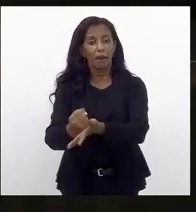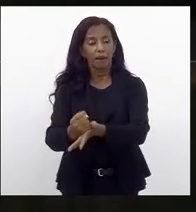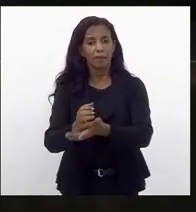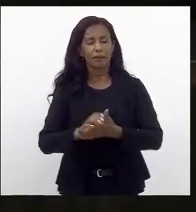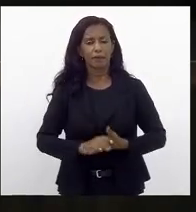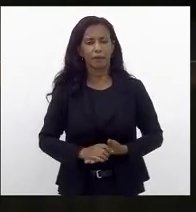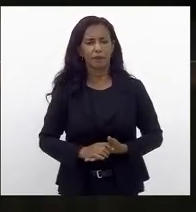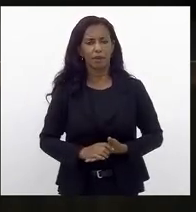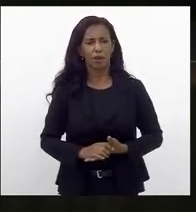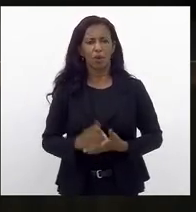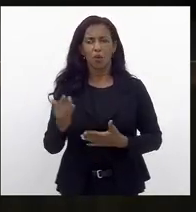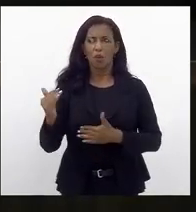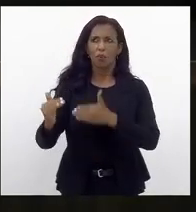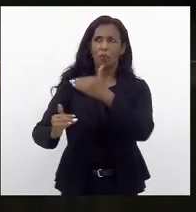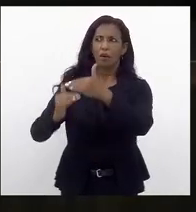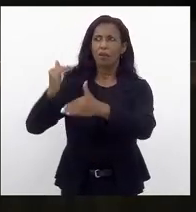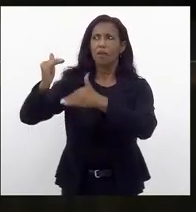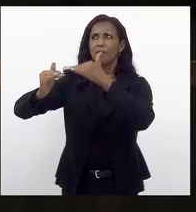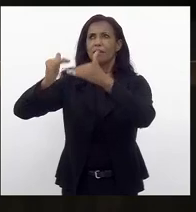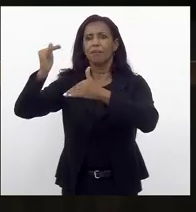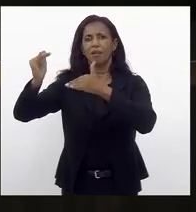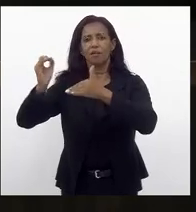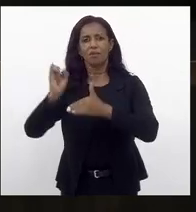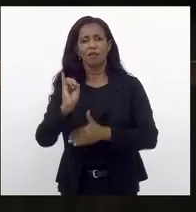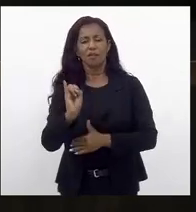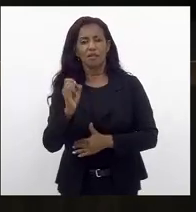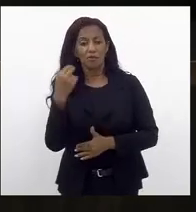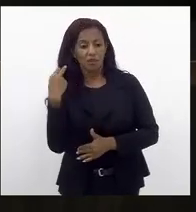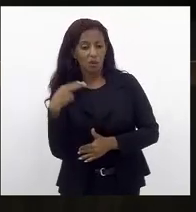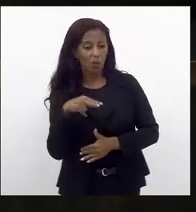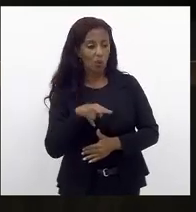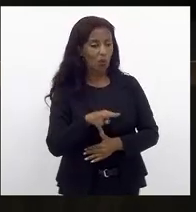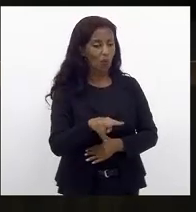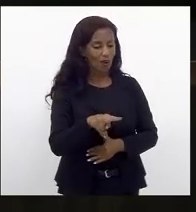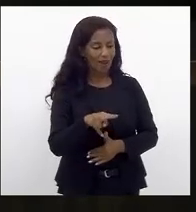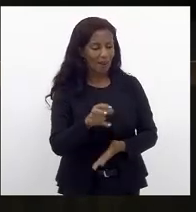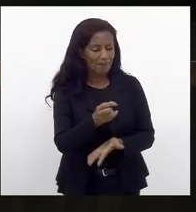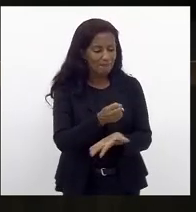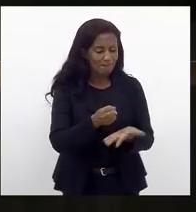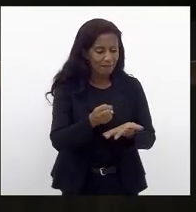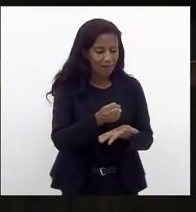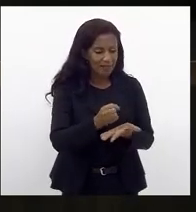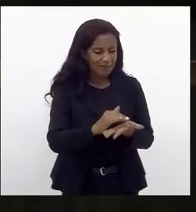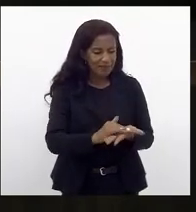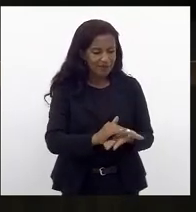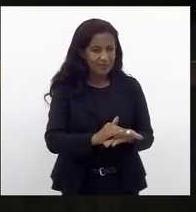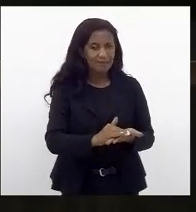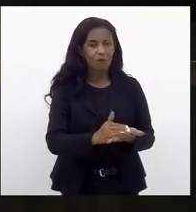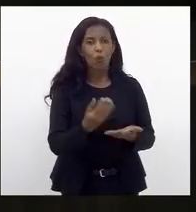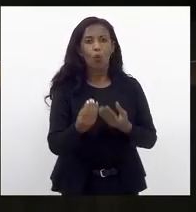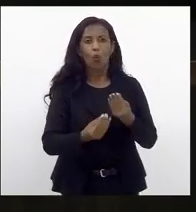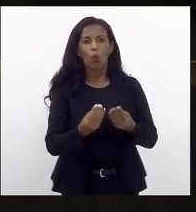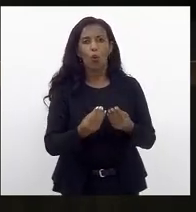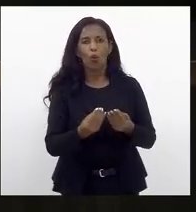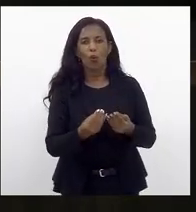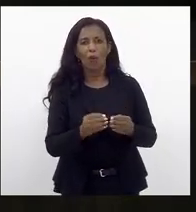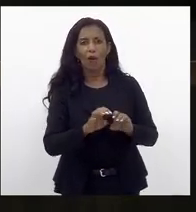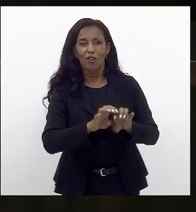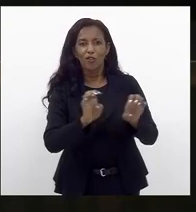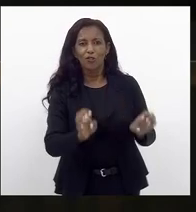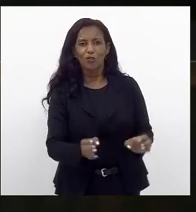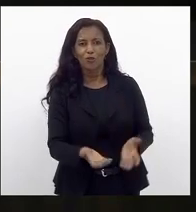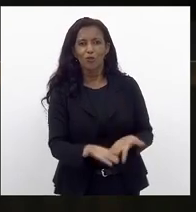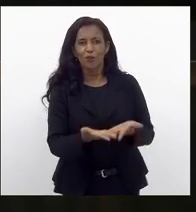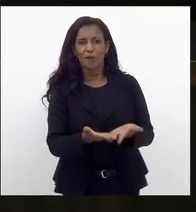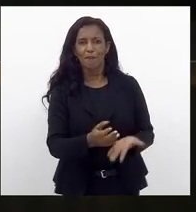adianta tentar buscar o crescimento se você não não olhar para base então não